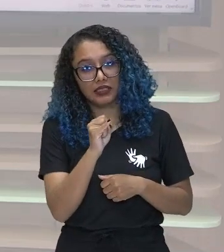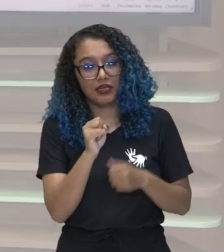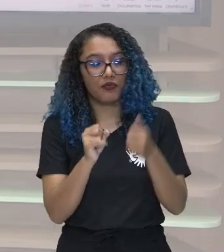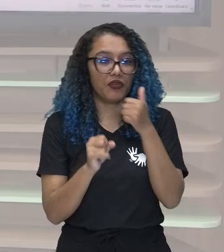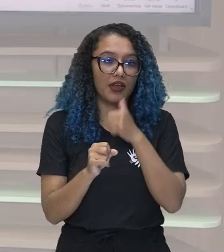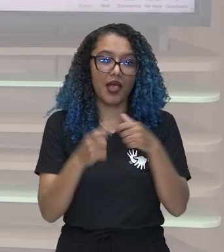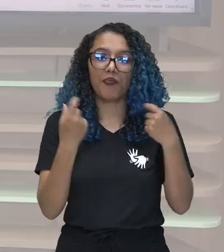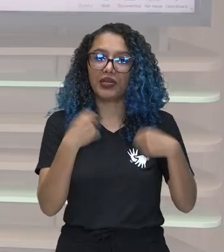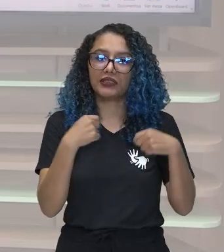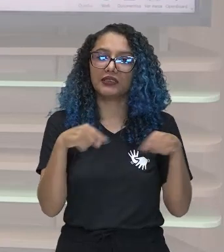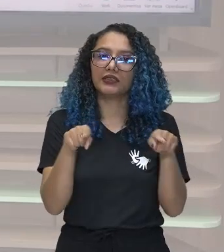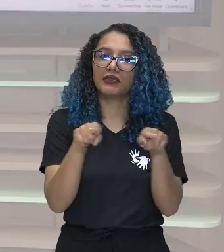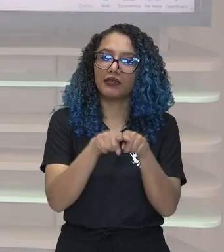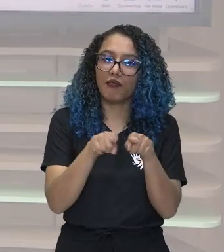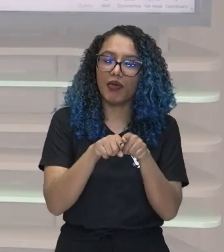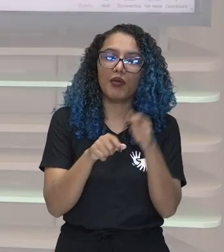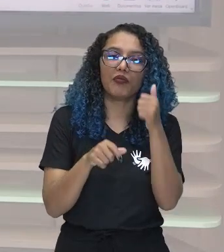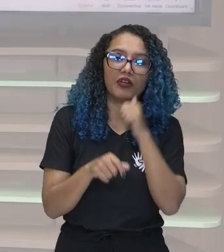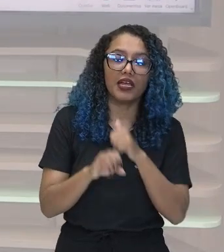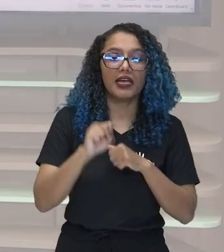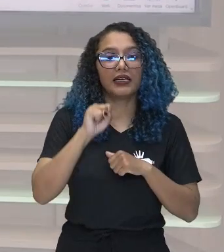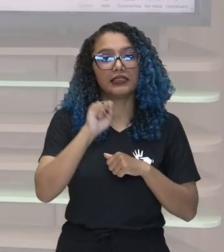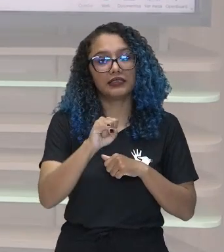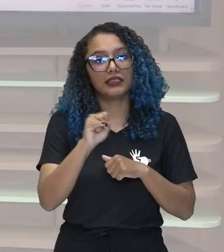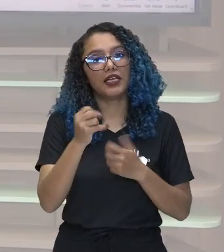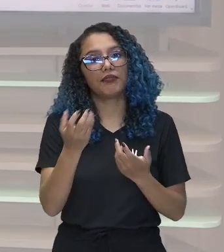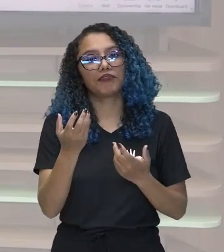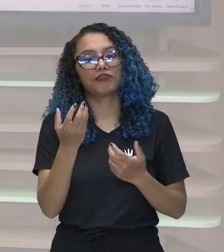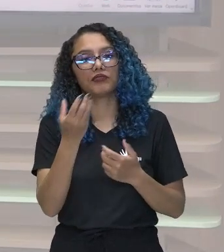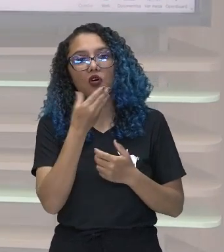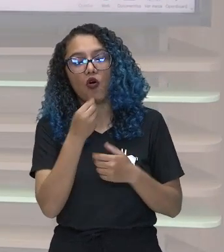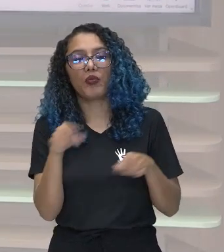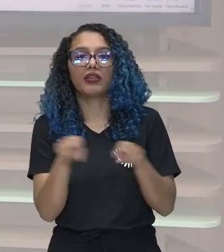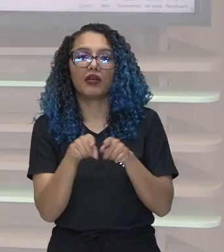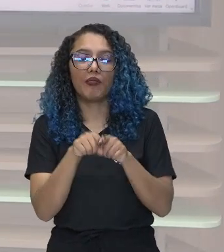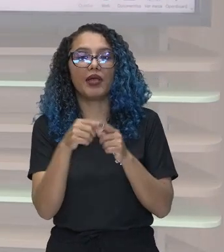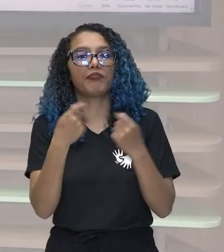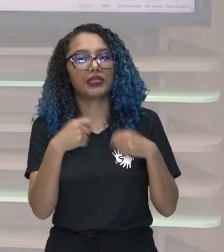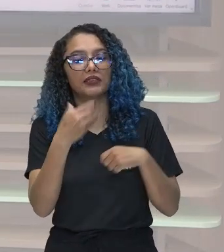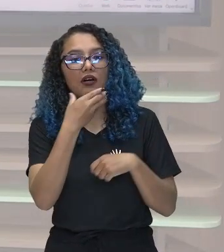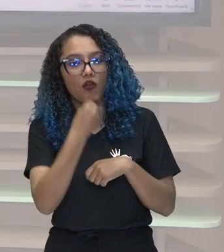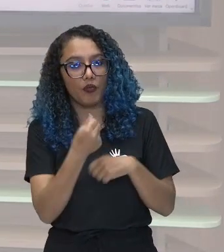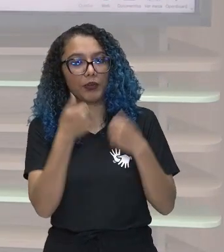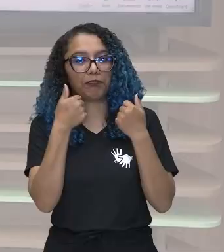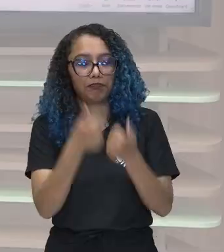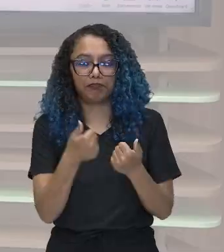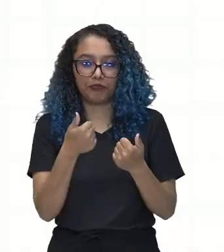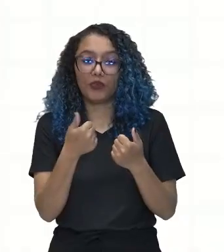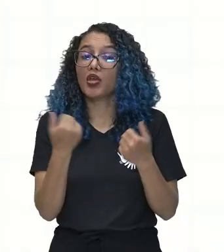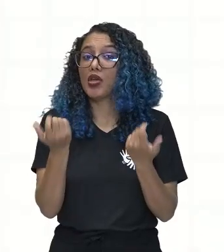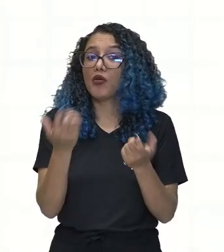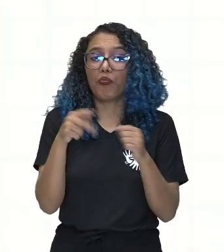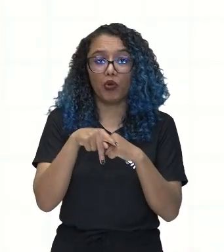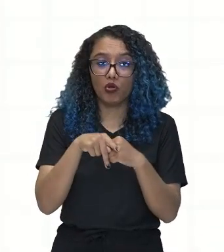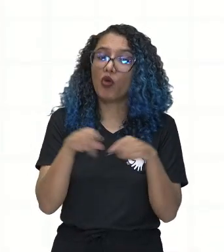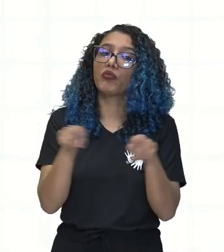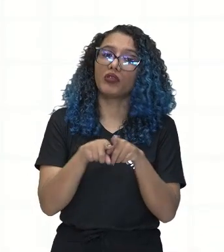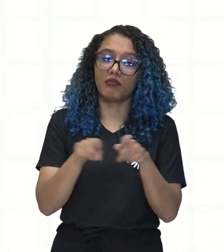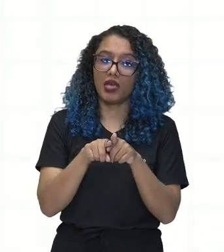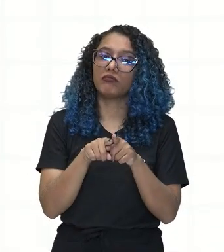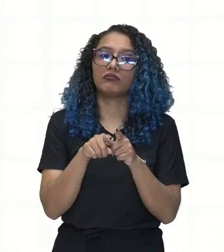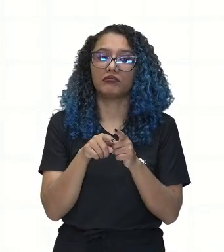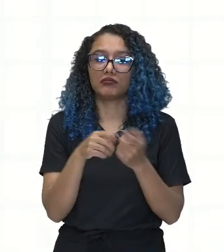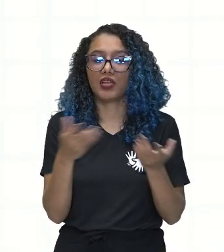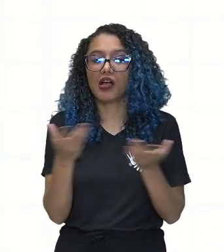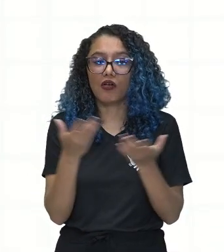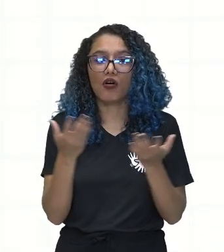feminino, ele vai para o feminino, pronome também, a qual se refere, ok? Vamos lá. Então, olha só, vamos encontrar, então,